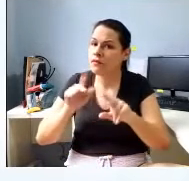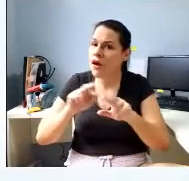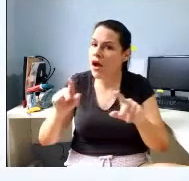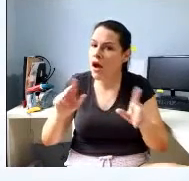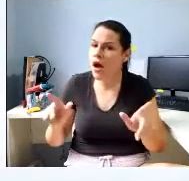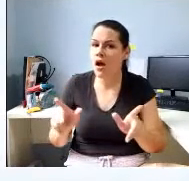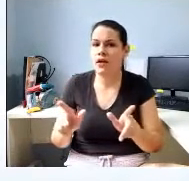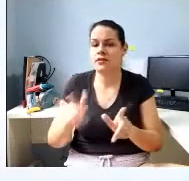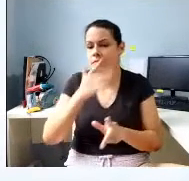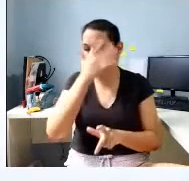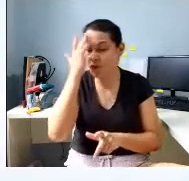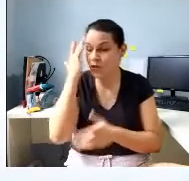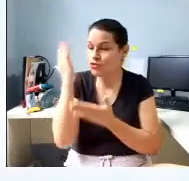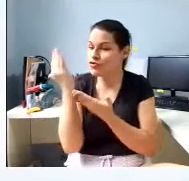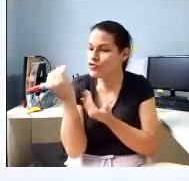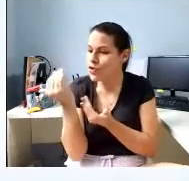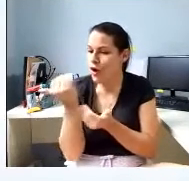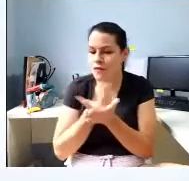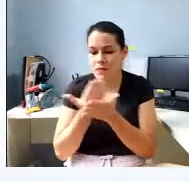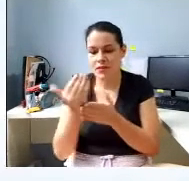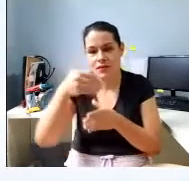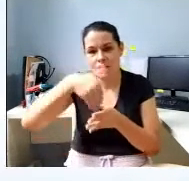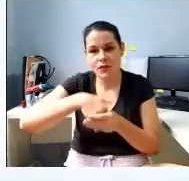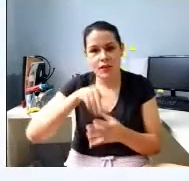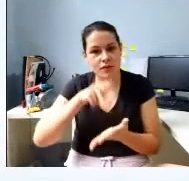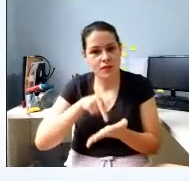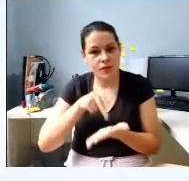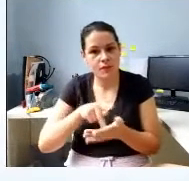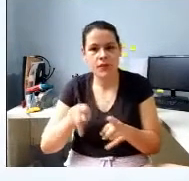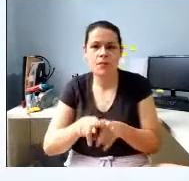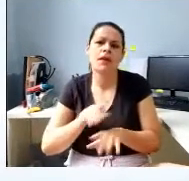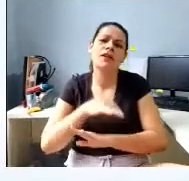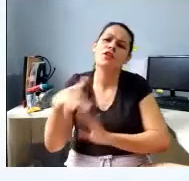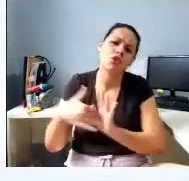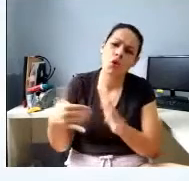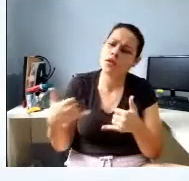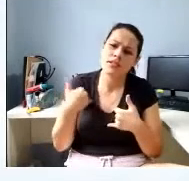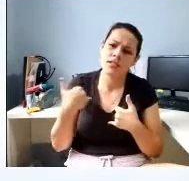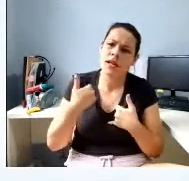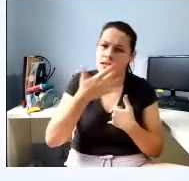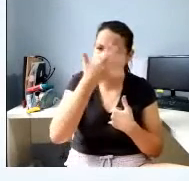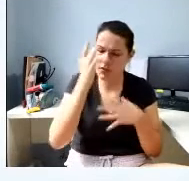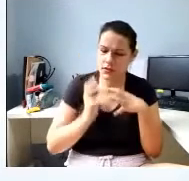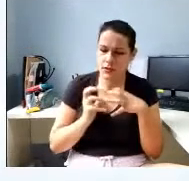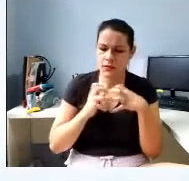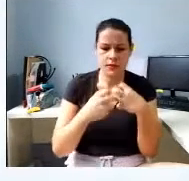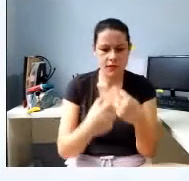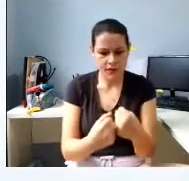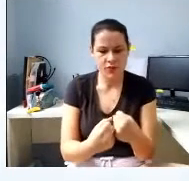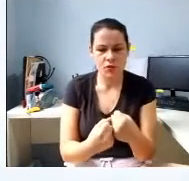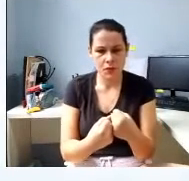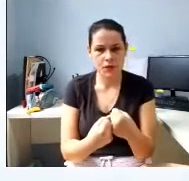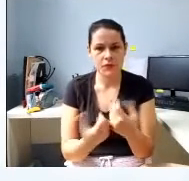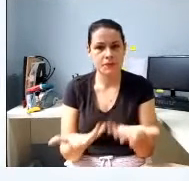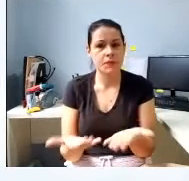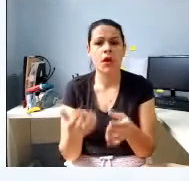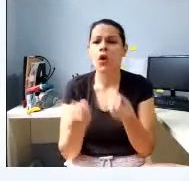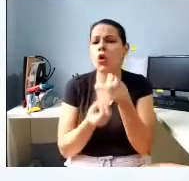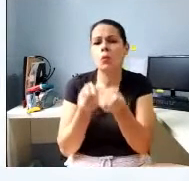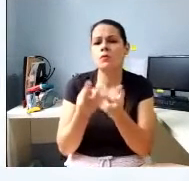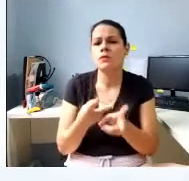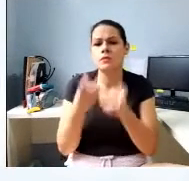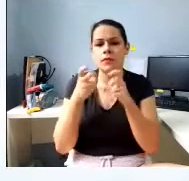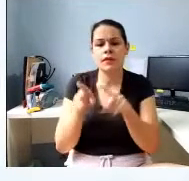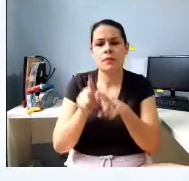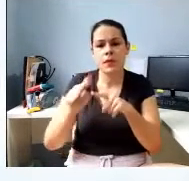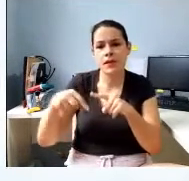de jovens, e não só de jovens, mas de pessoas de todas as idades, que têm um engajamento. Então, como você vê isso e, na